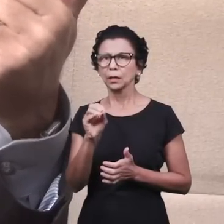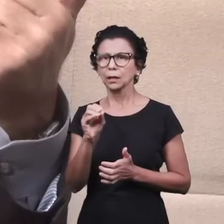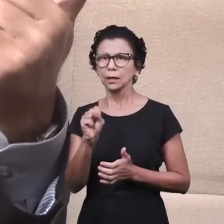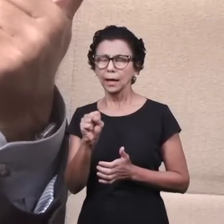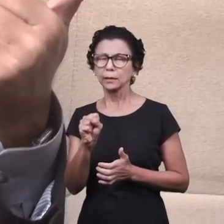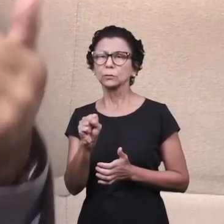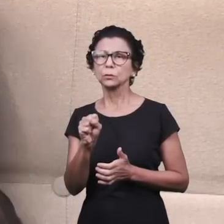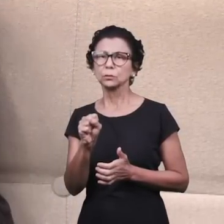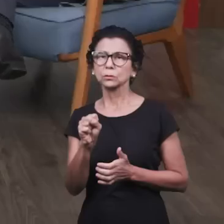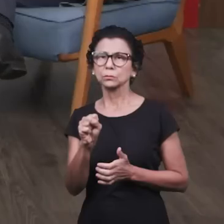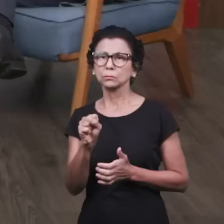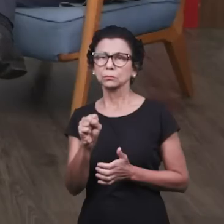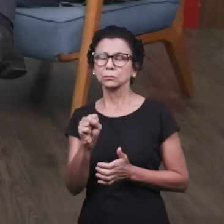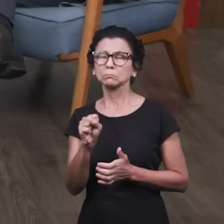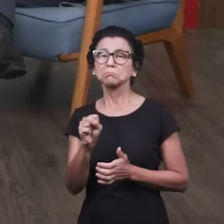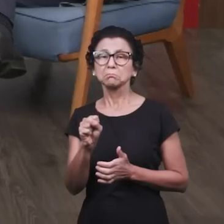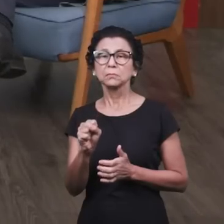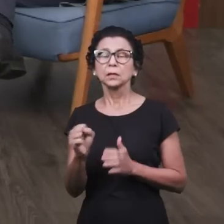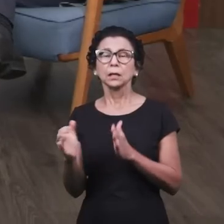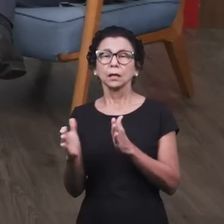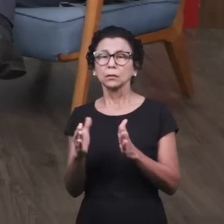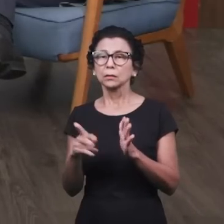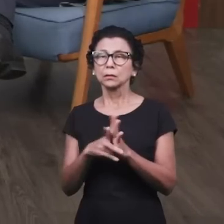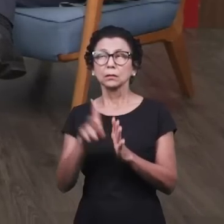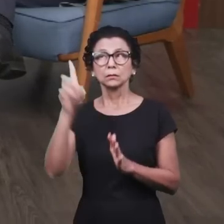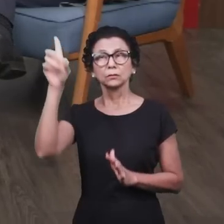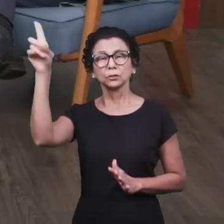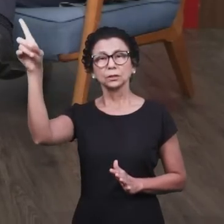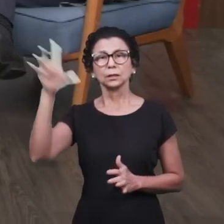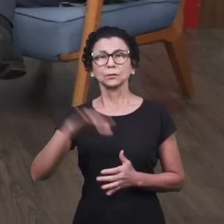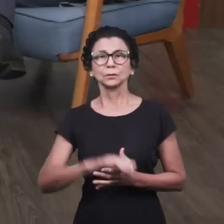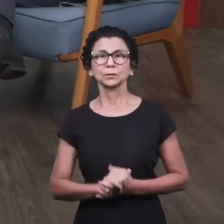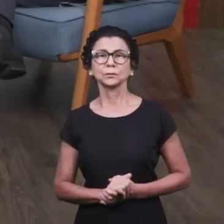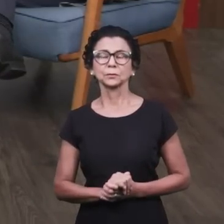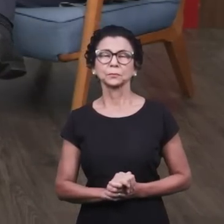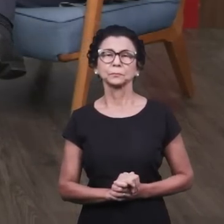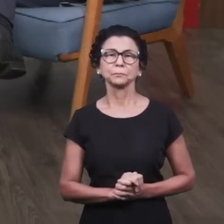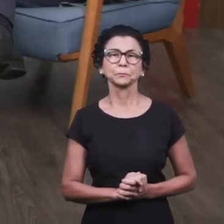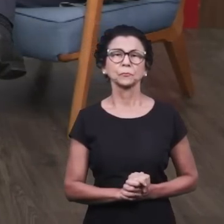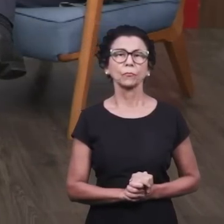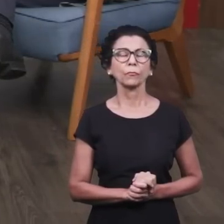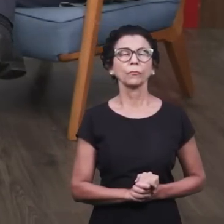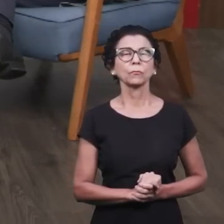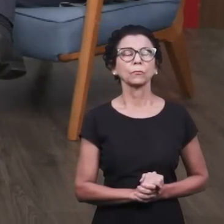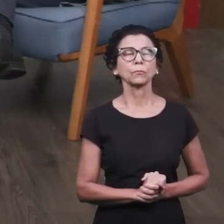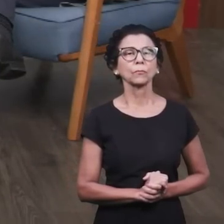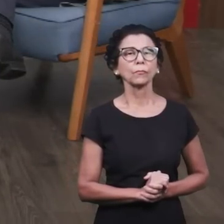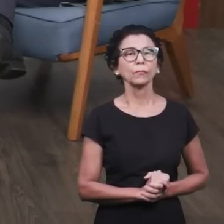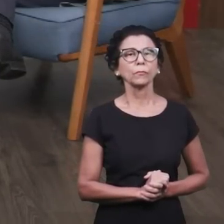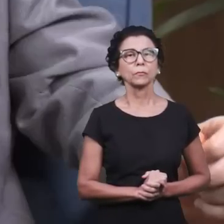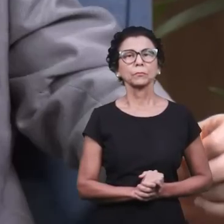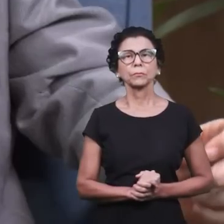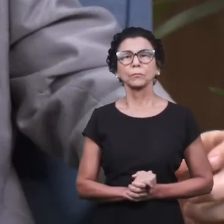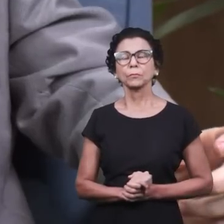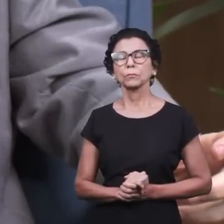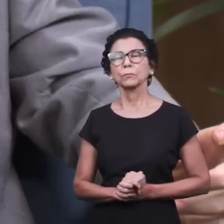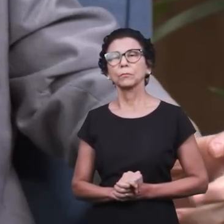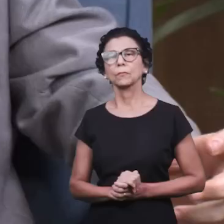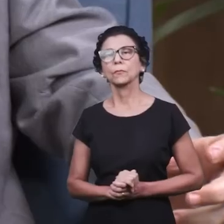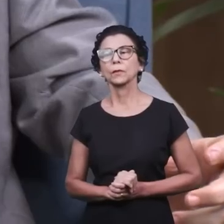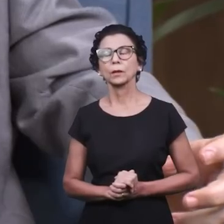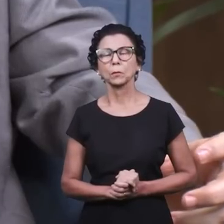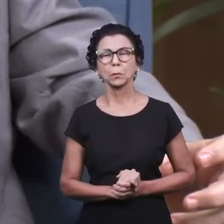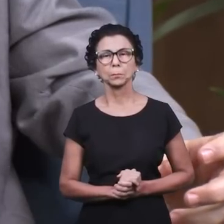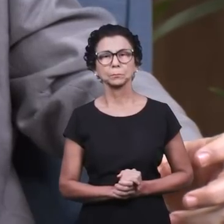Deus. Eu percebo, Sérgio, que a